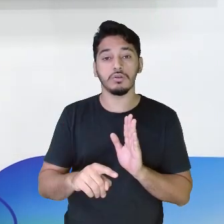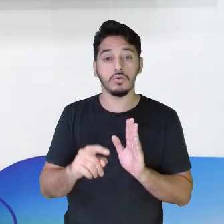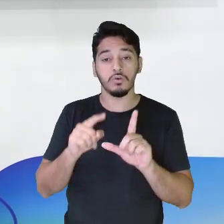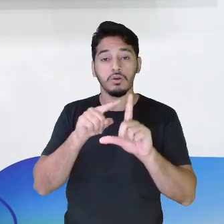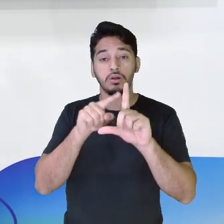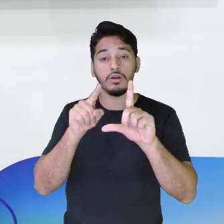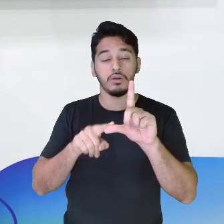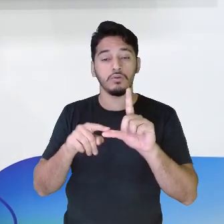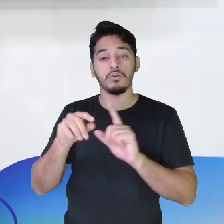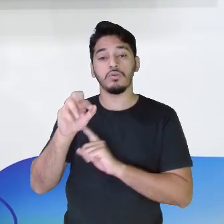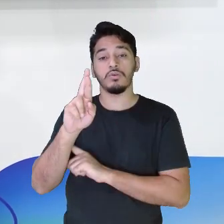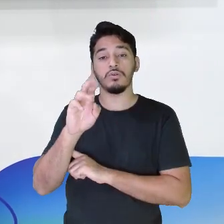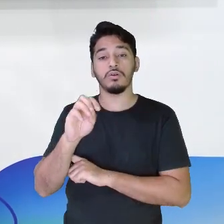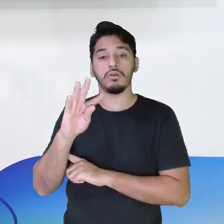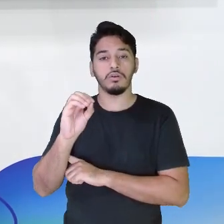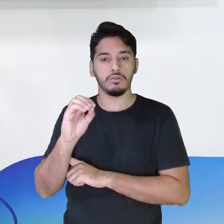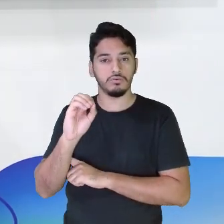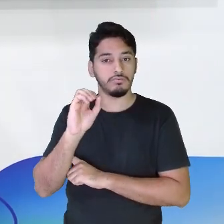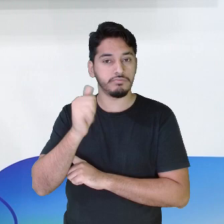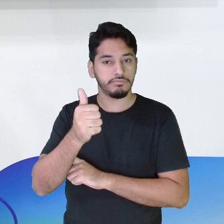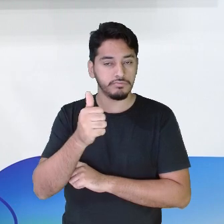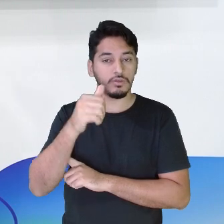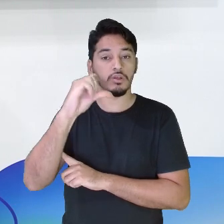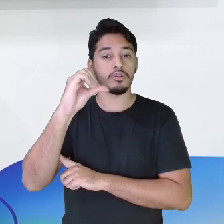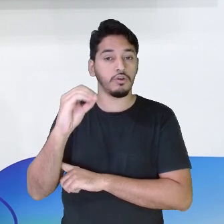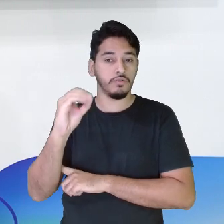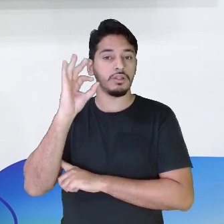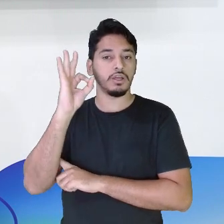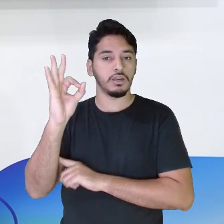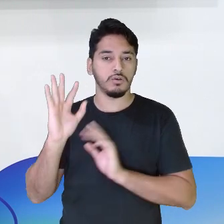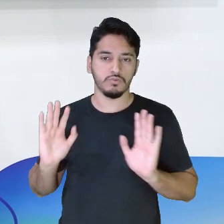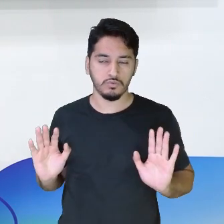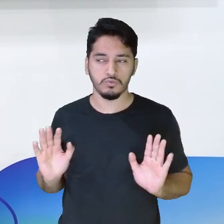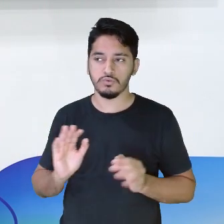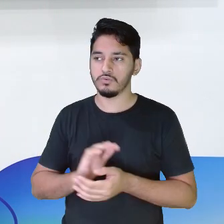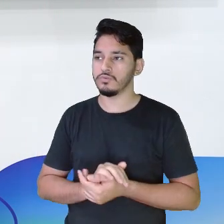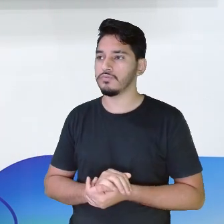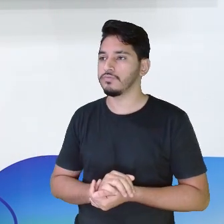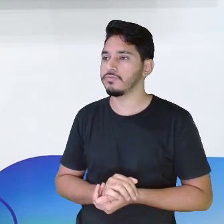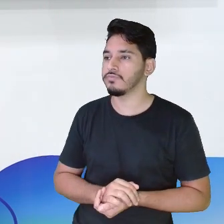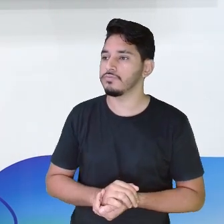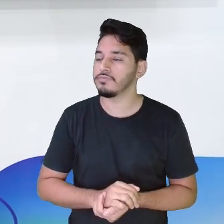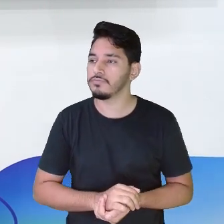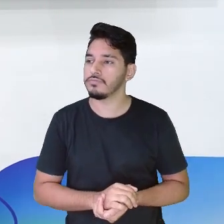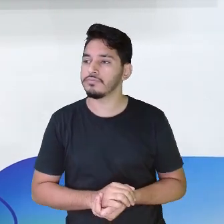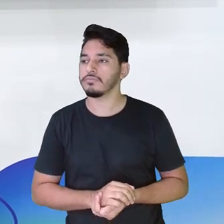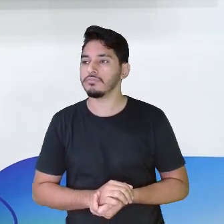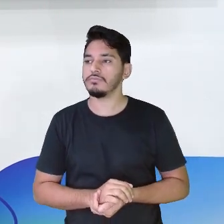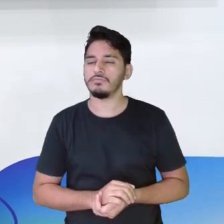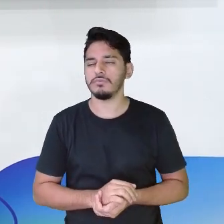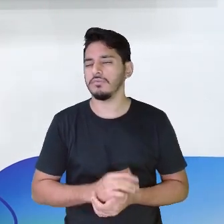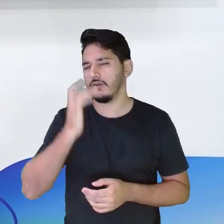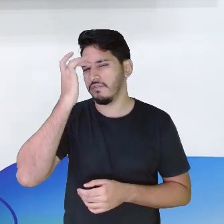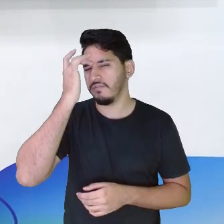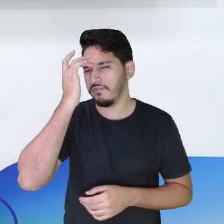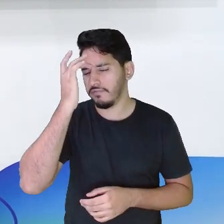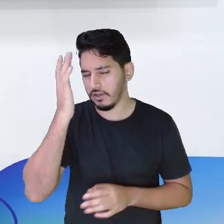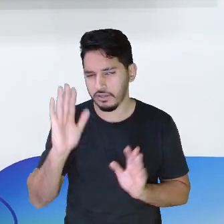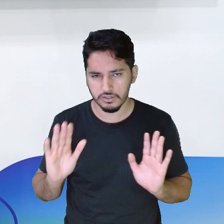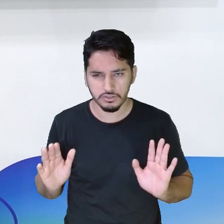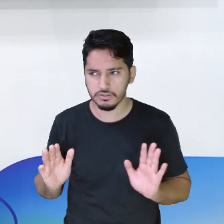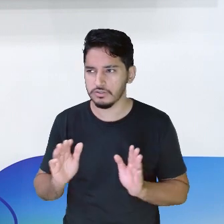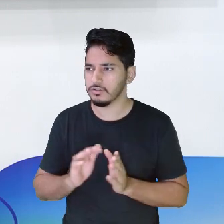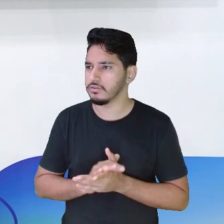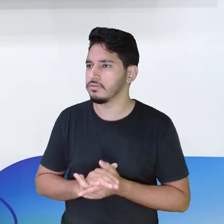reto. Ângulo reto, 90 graus. Beleza? Facinho demais, olha